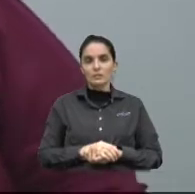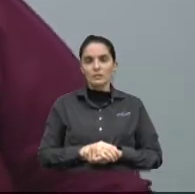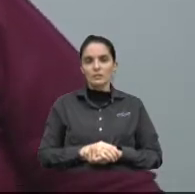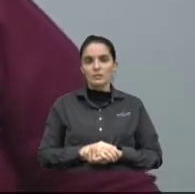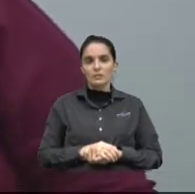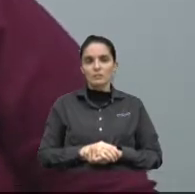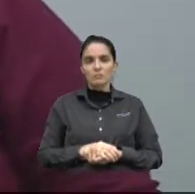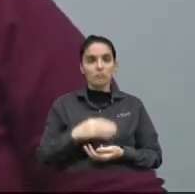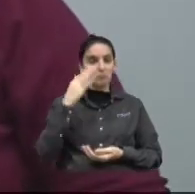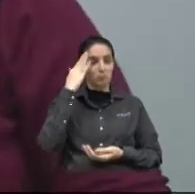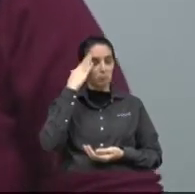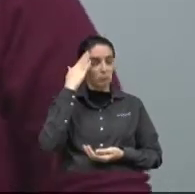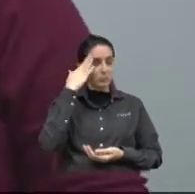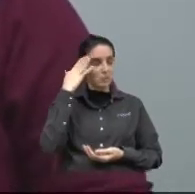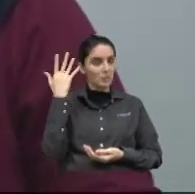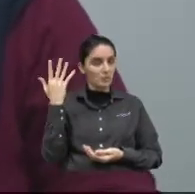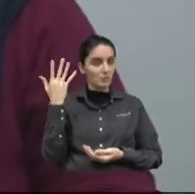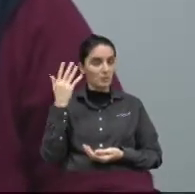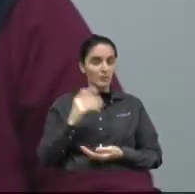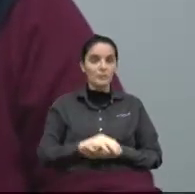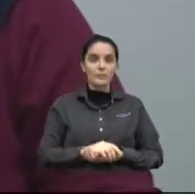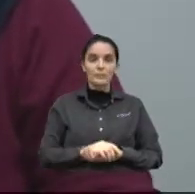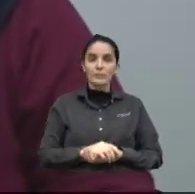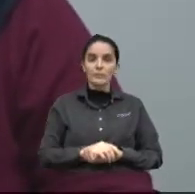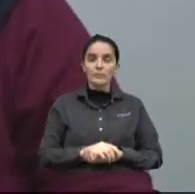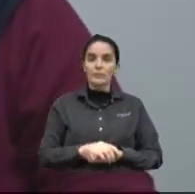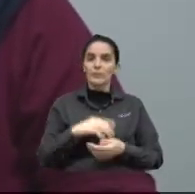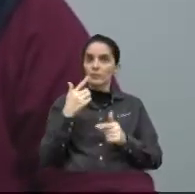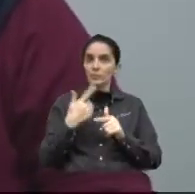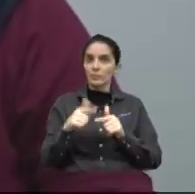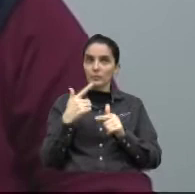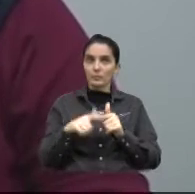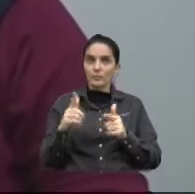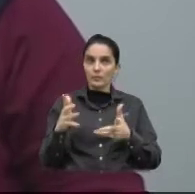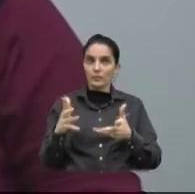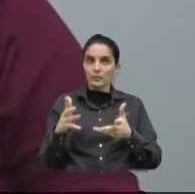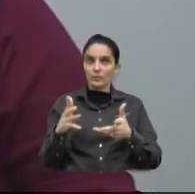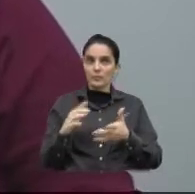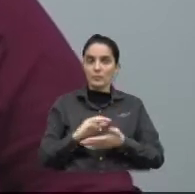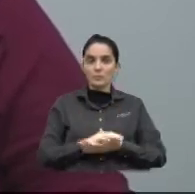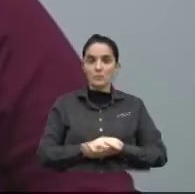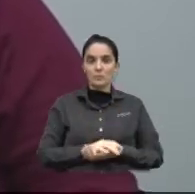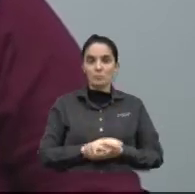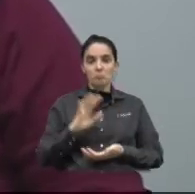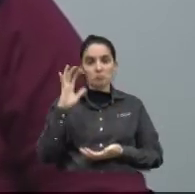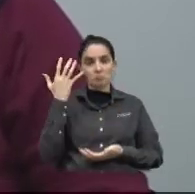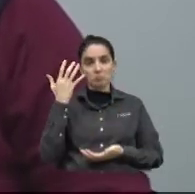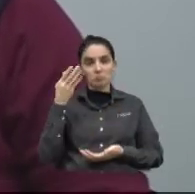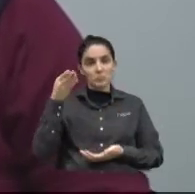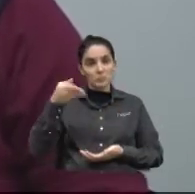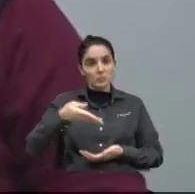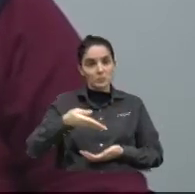isto é uma situação que não deve ocorrer nessa casa acho que ainda não temos